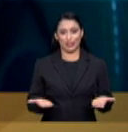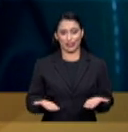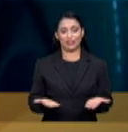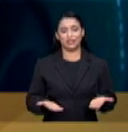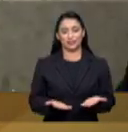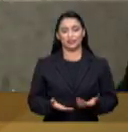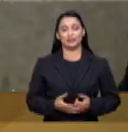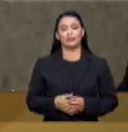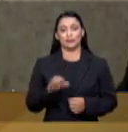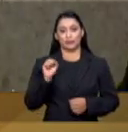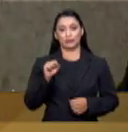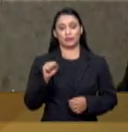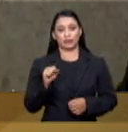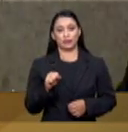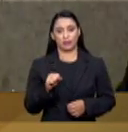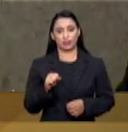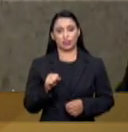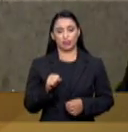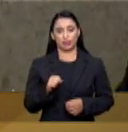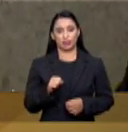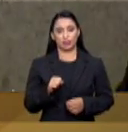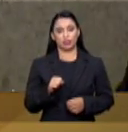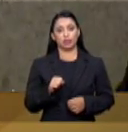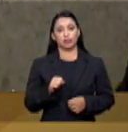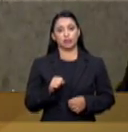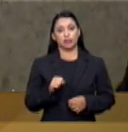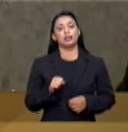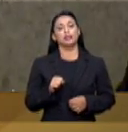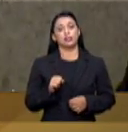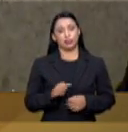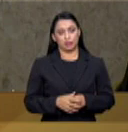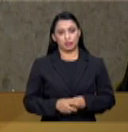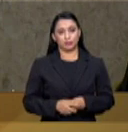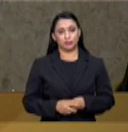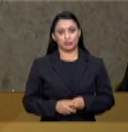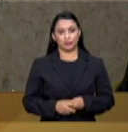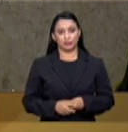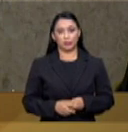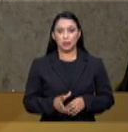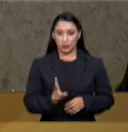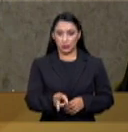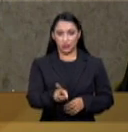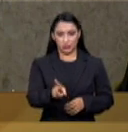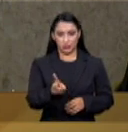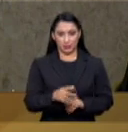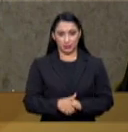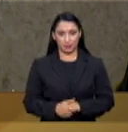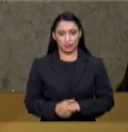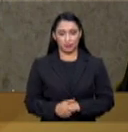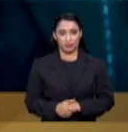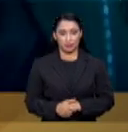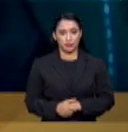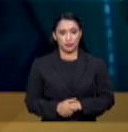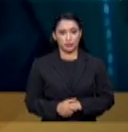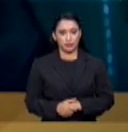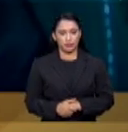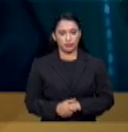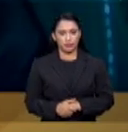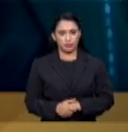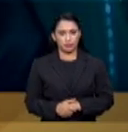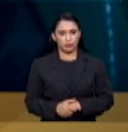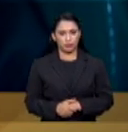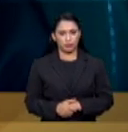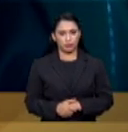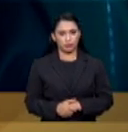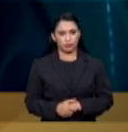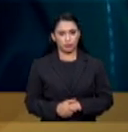598.650. Ótimo, Vossa Excelência pode prosseguir. Recorrente União. Pode prosseguir. Vossa Excelência